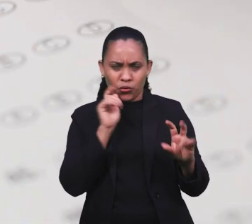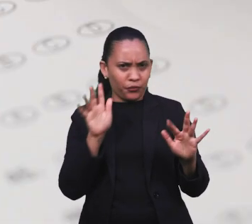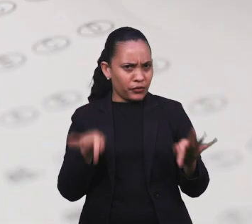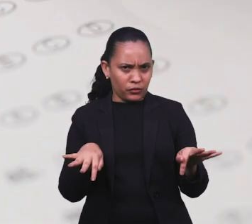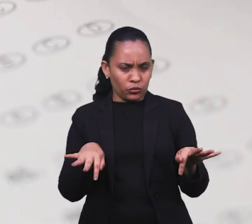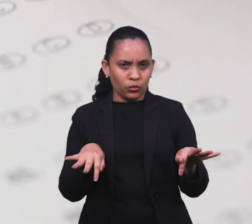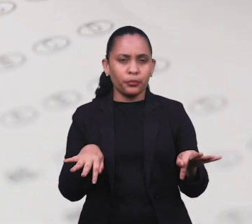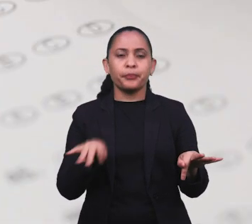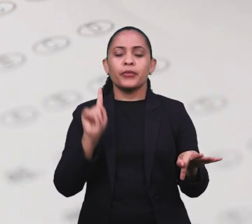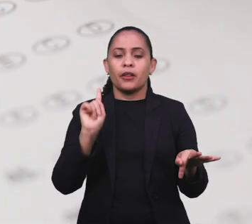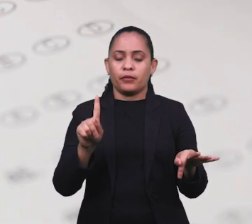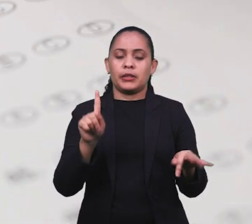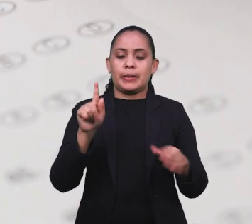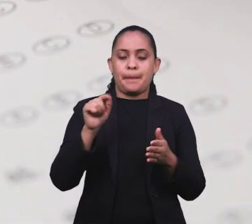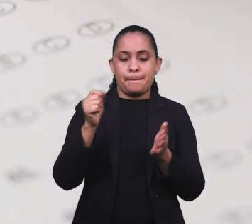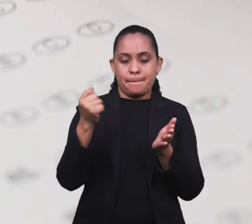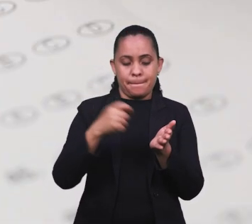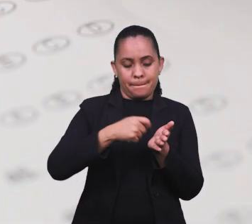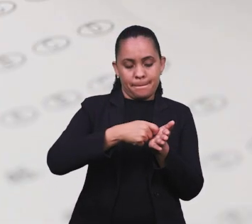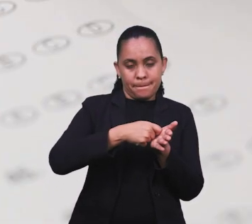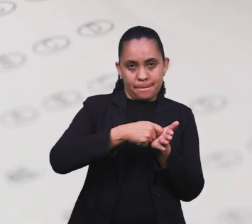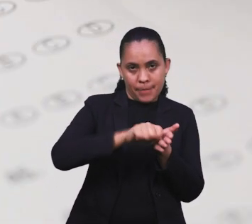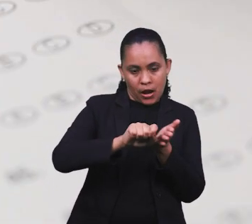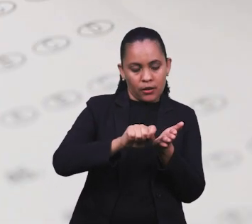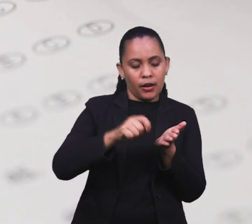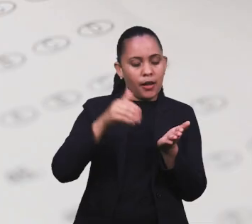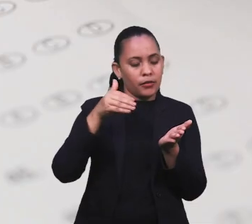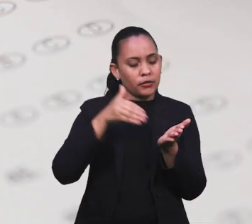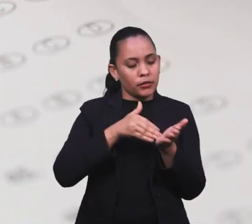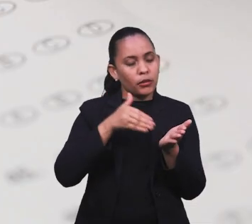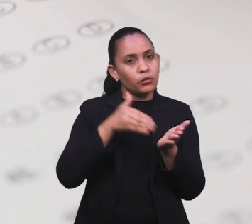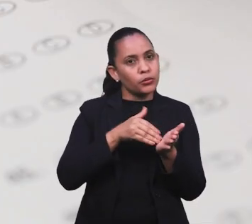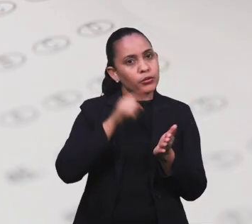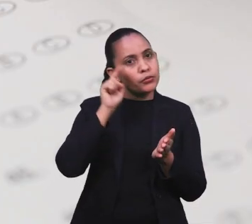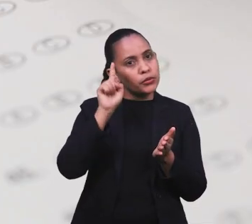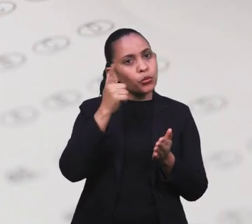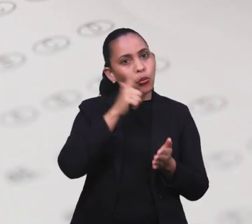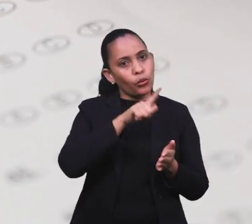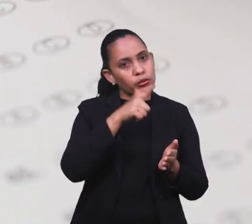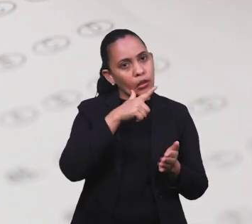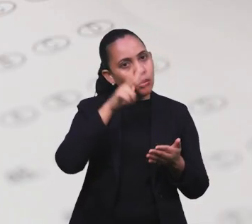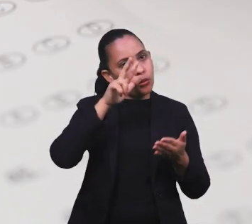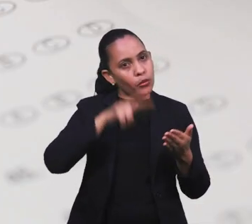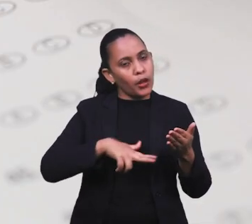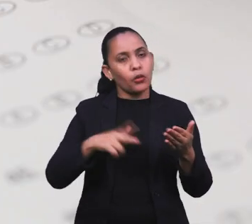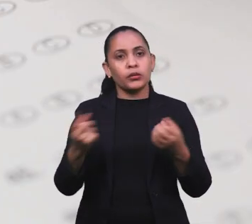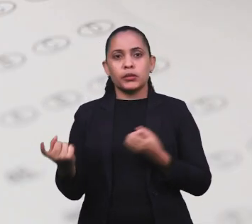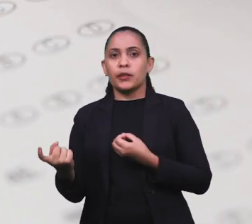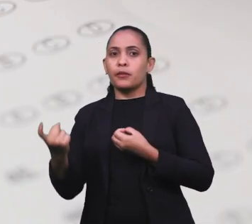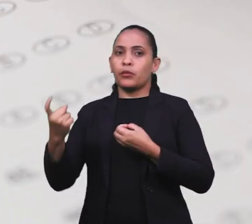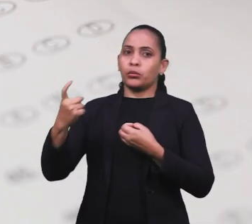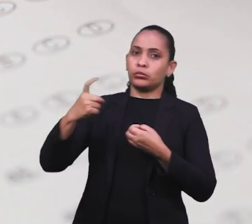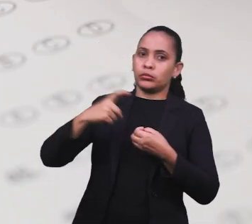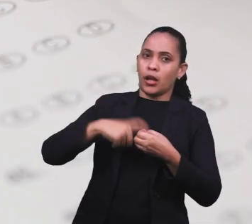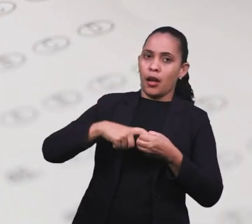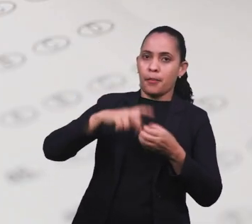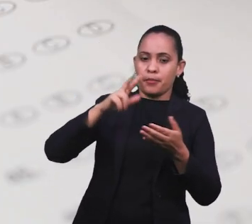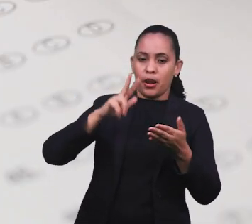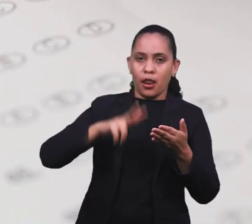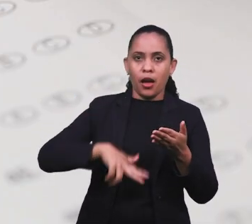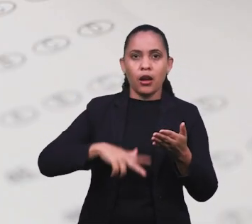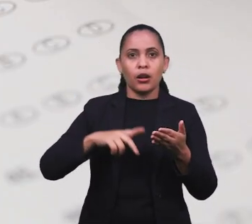marcado lá. Deixa lá registrado aquilo que até onde você foi. E quando você retomar o